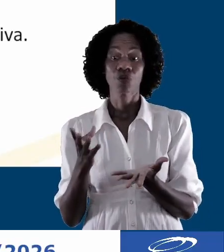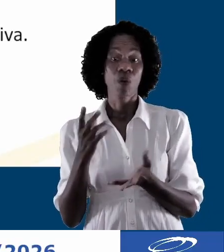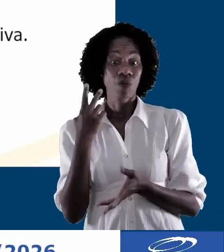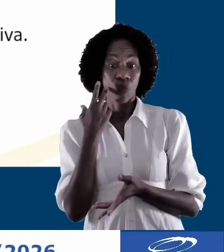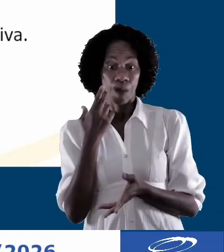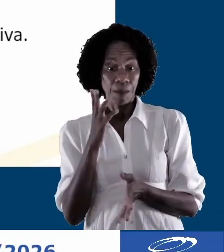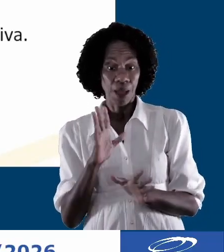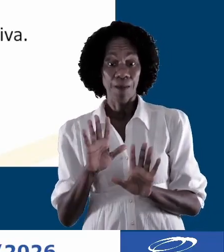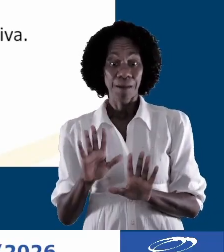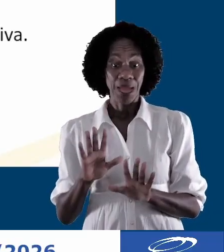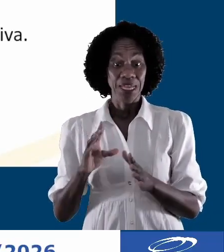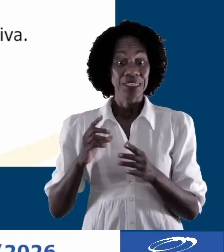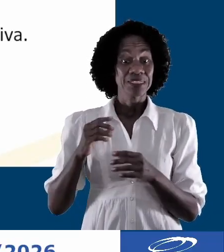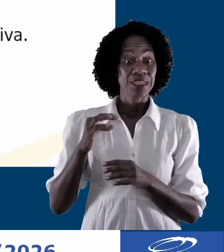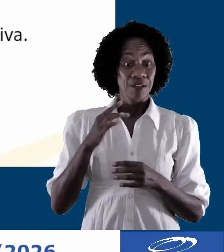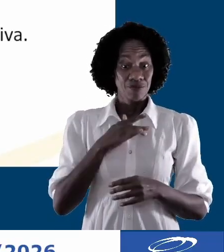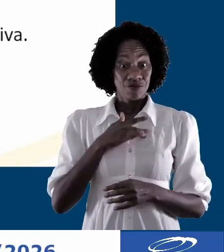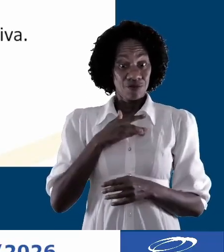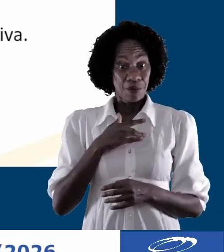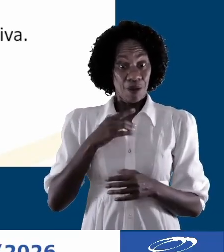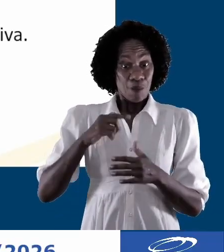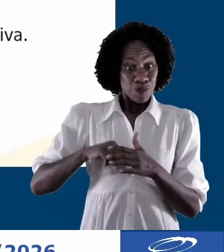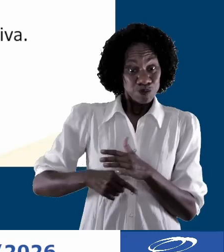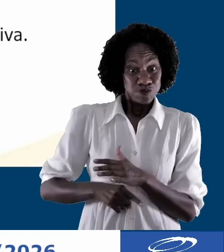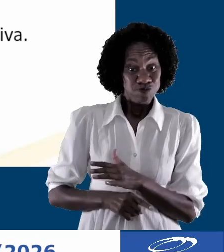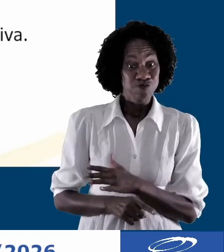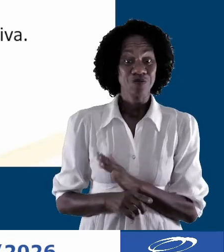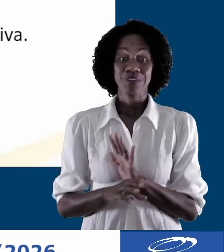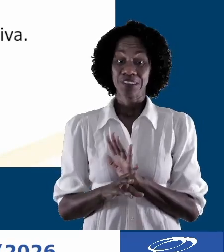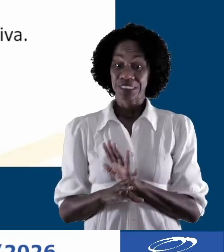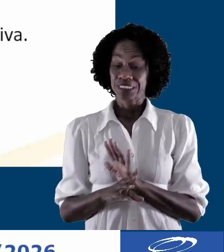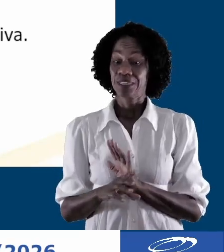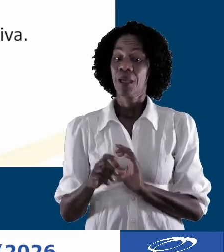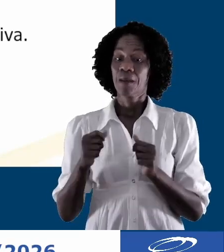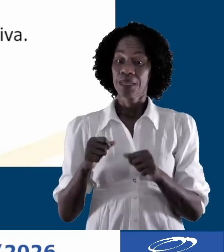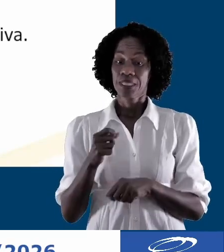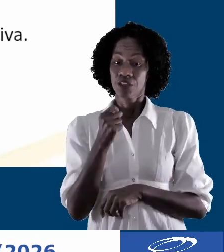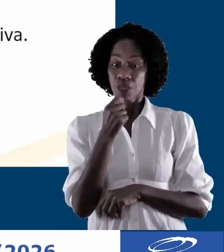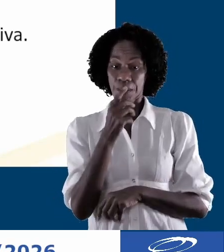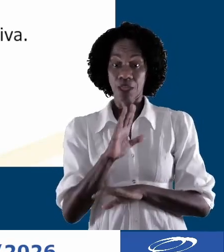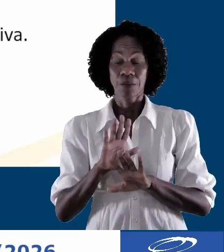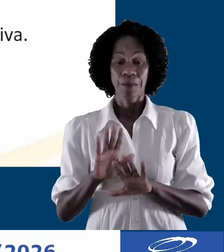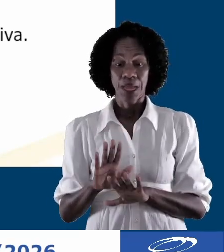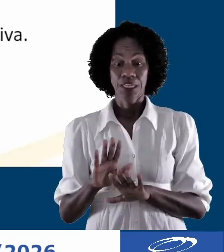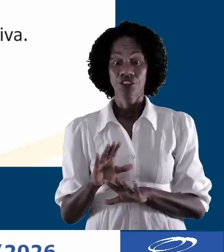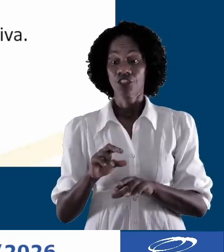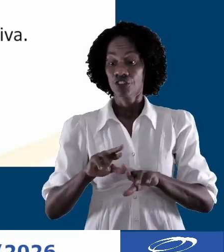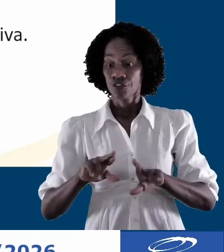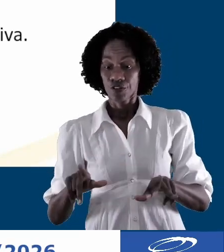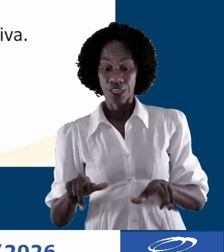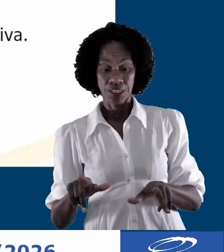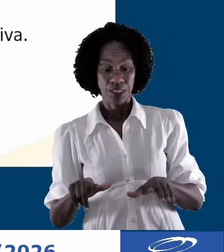natural da tuberculose vertebral em crianças e adultos é diferente. A criança, mesmo curada, ela pode fazer deformidade, piorar